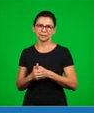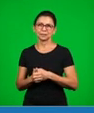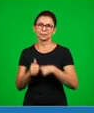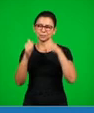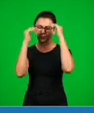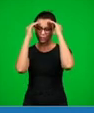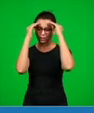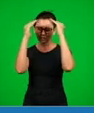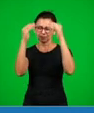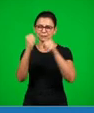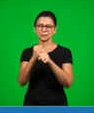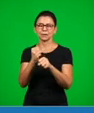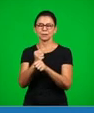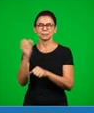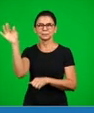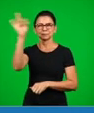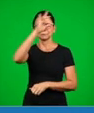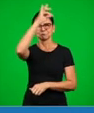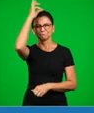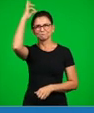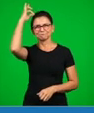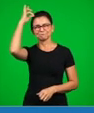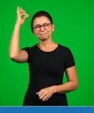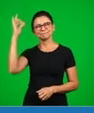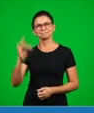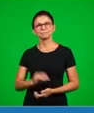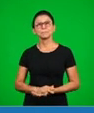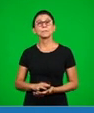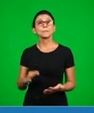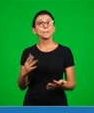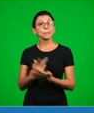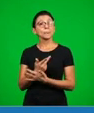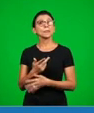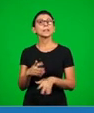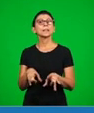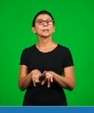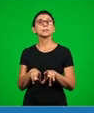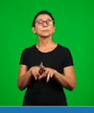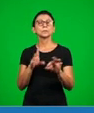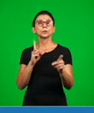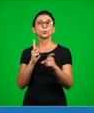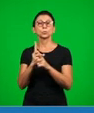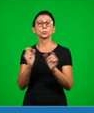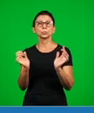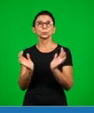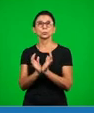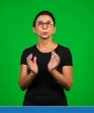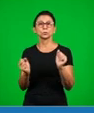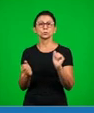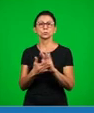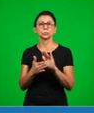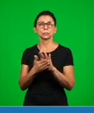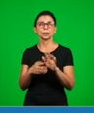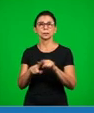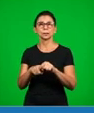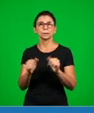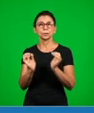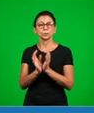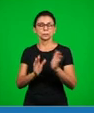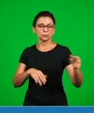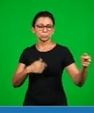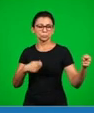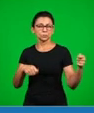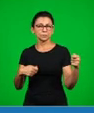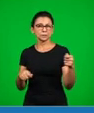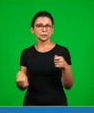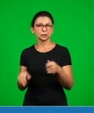à obra do Senhor do Espírito Santo. E foi realizado também um encontro nos grupos de louvor e instrumentistas, ali em Governador